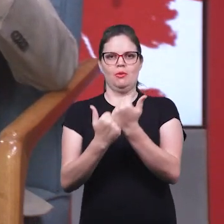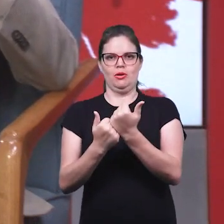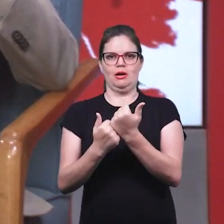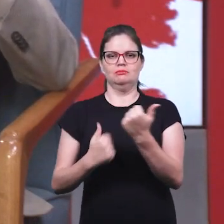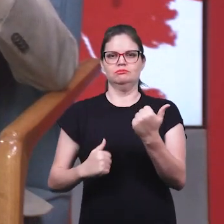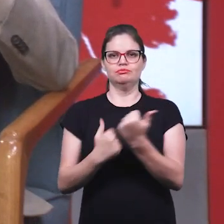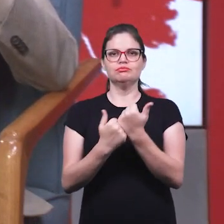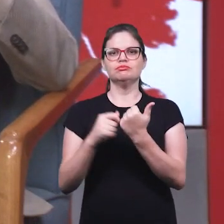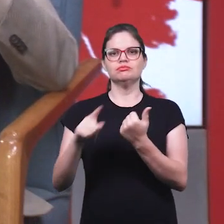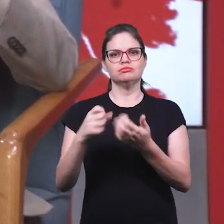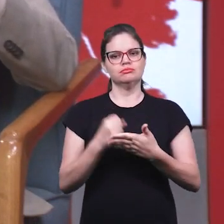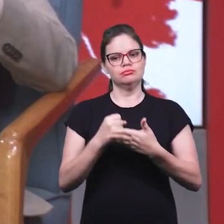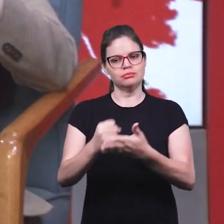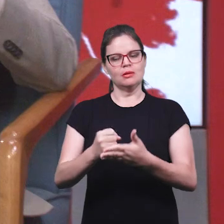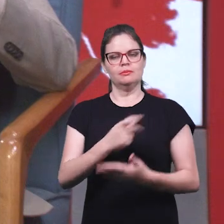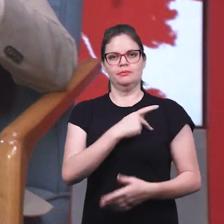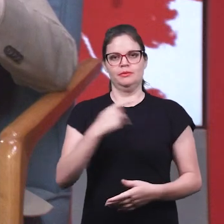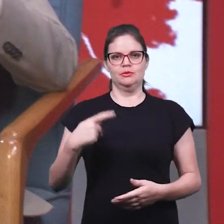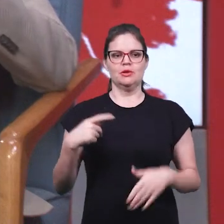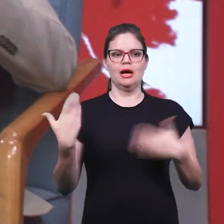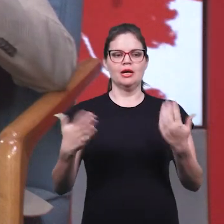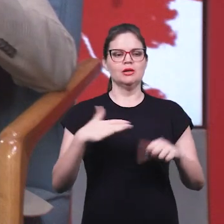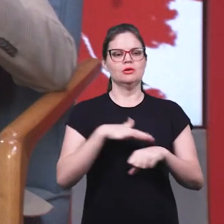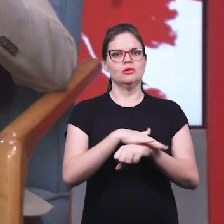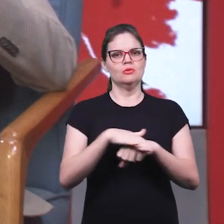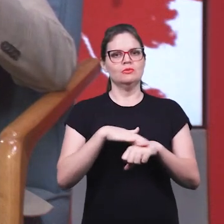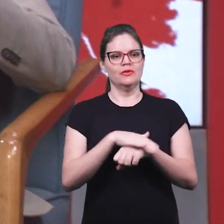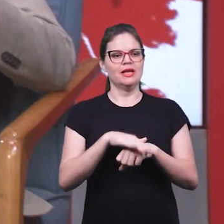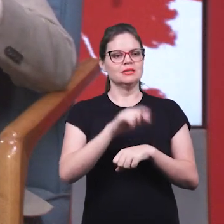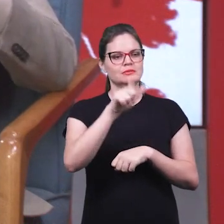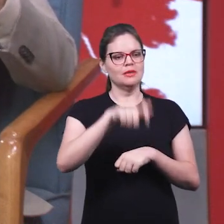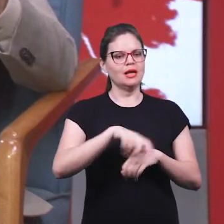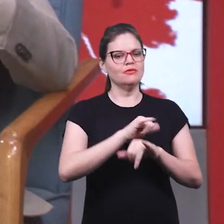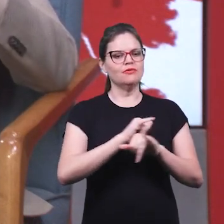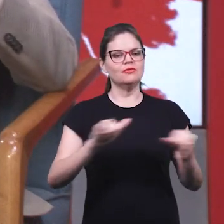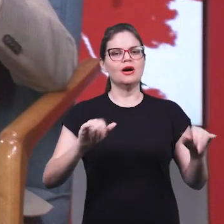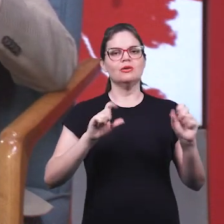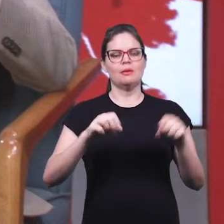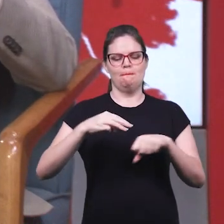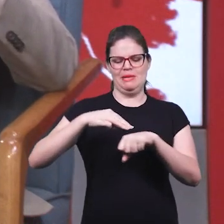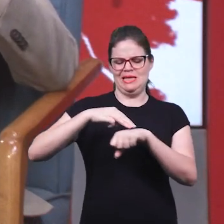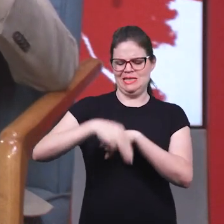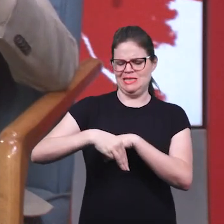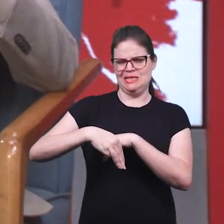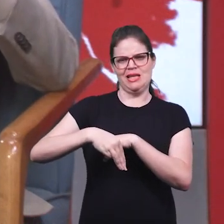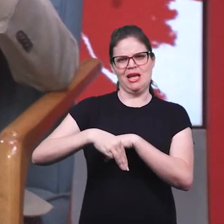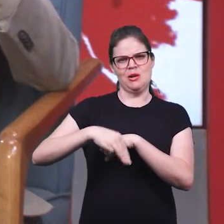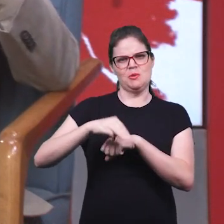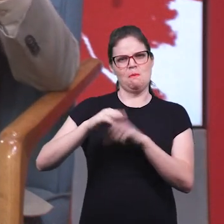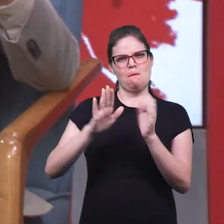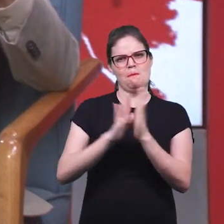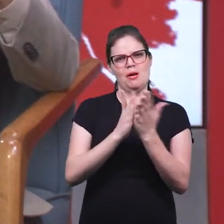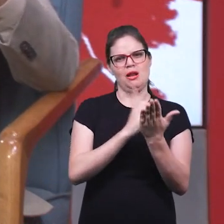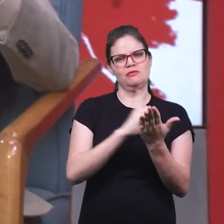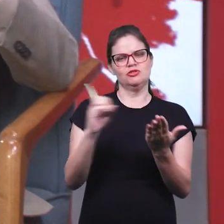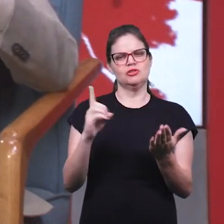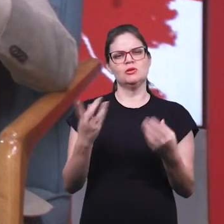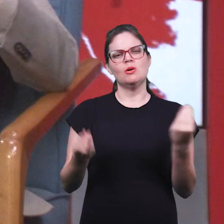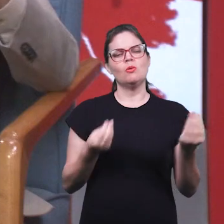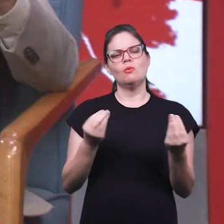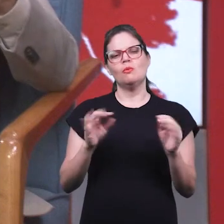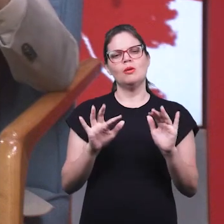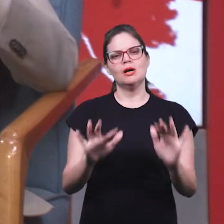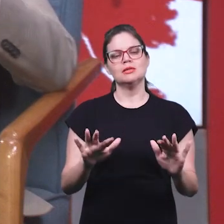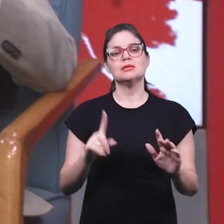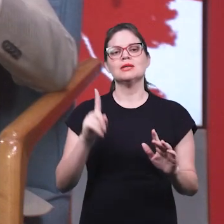da palavra. E nós, então, falamos que o ministério da palavra é o ministério de quem? É o ministério